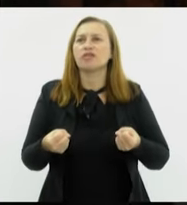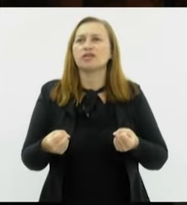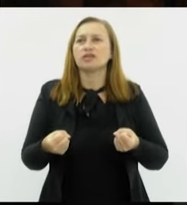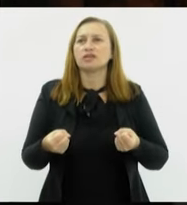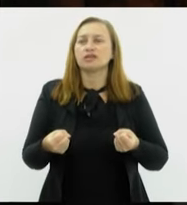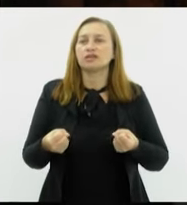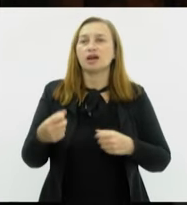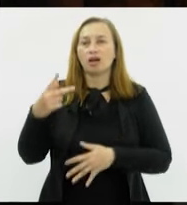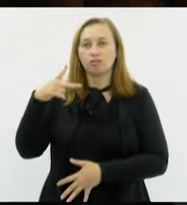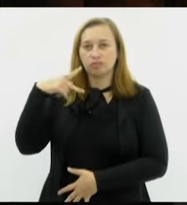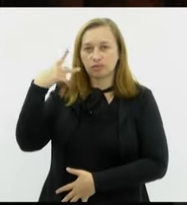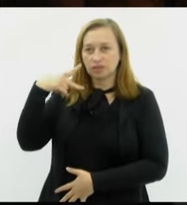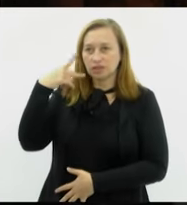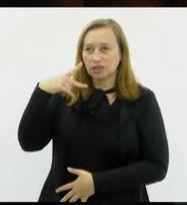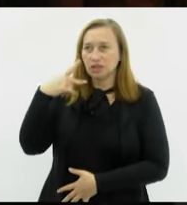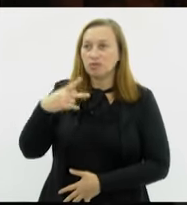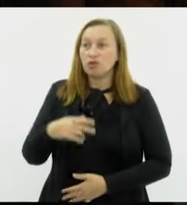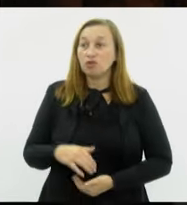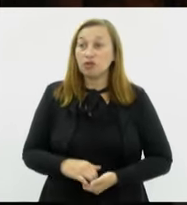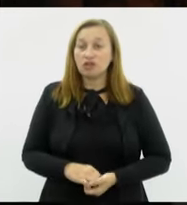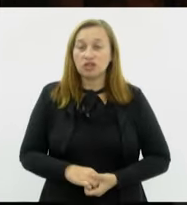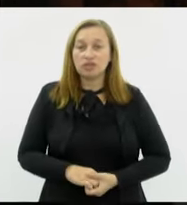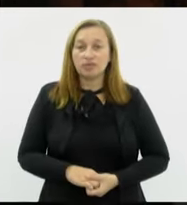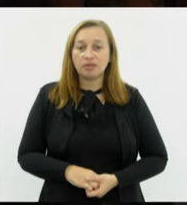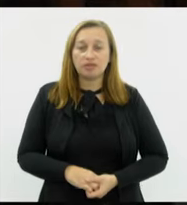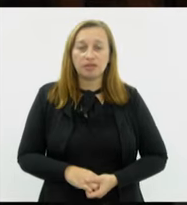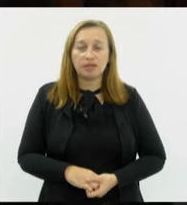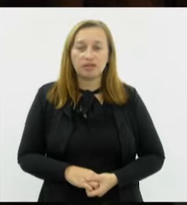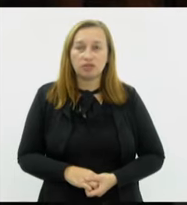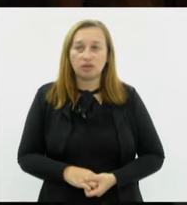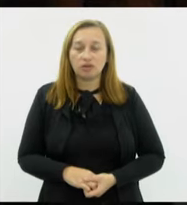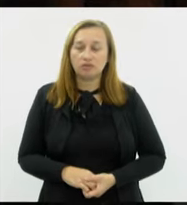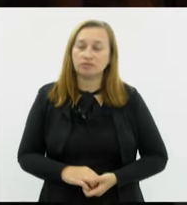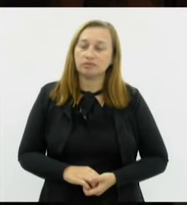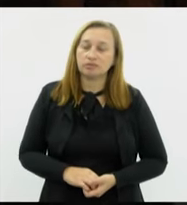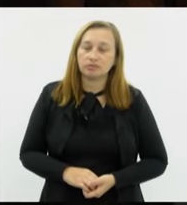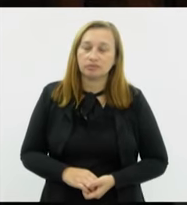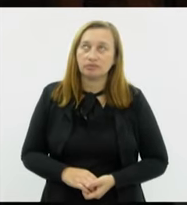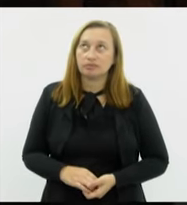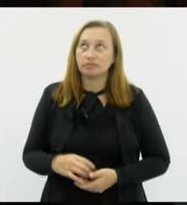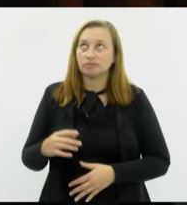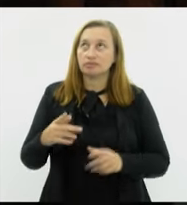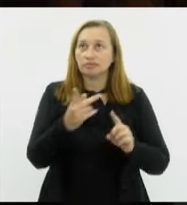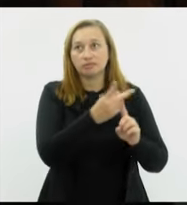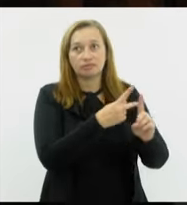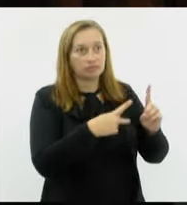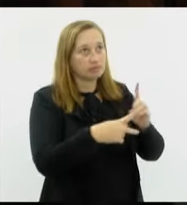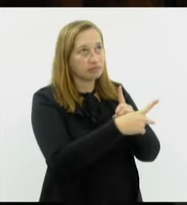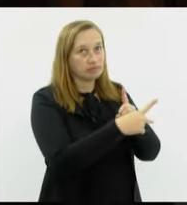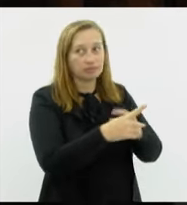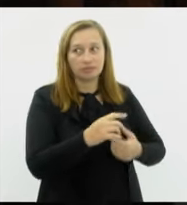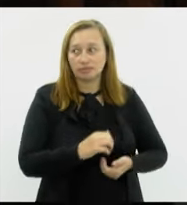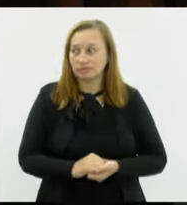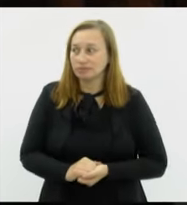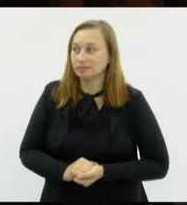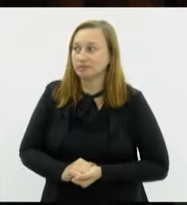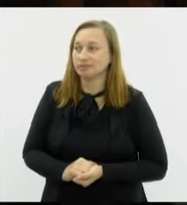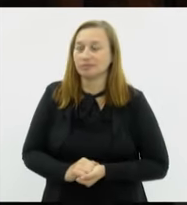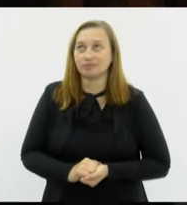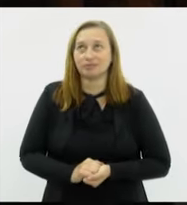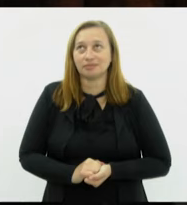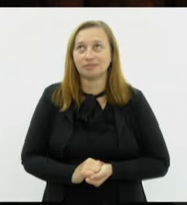da política de que os royalties e participações carimbados para o Rio Previdência têm que ir, sim, para o Rio